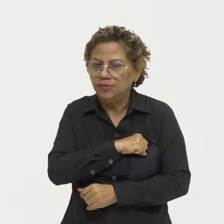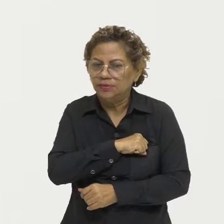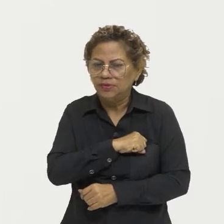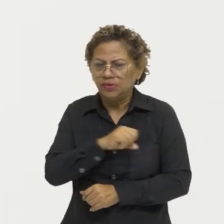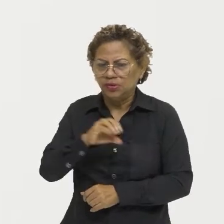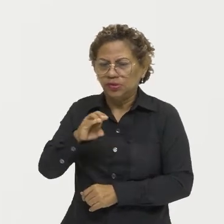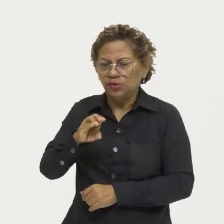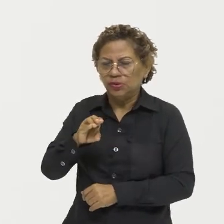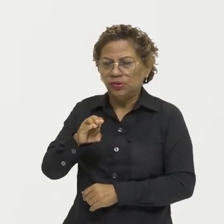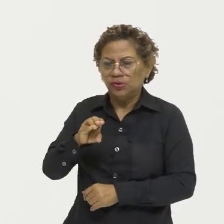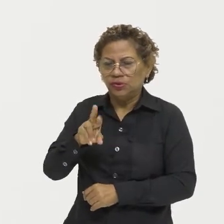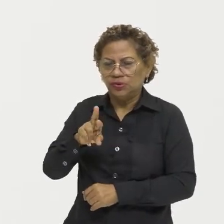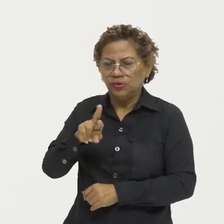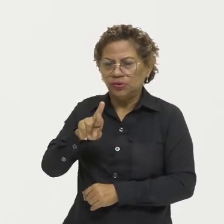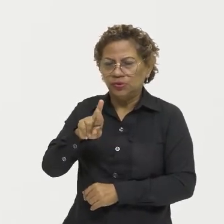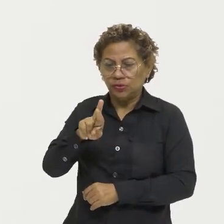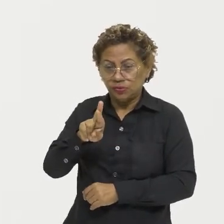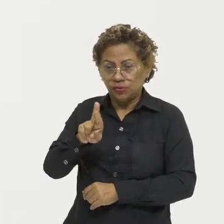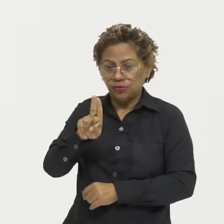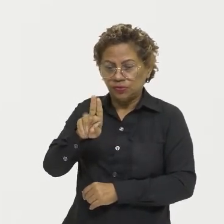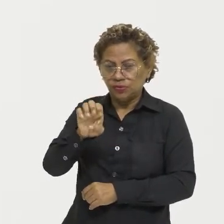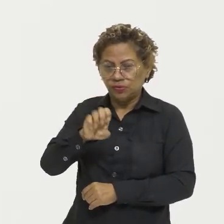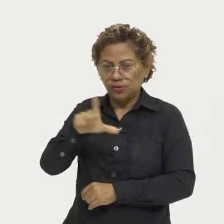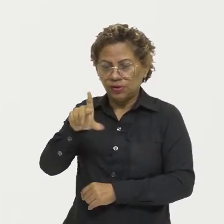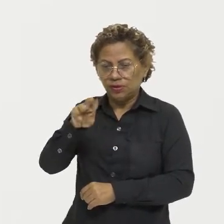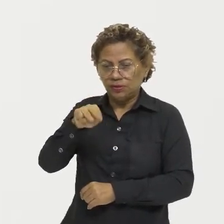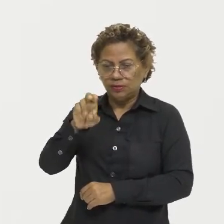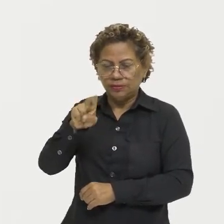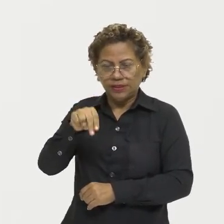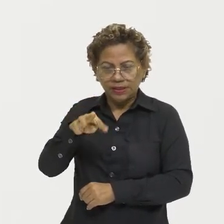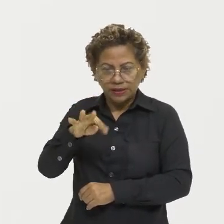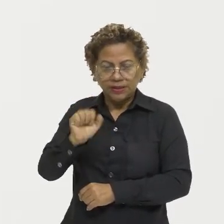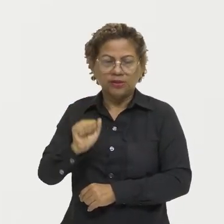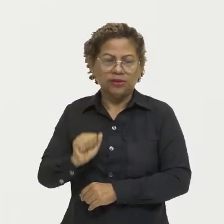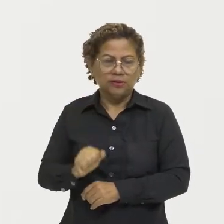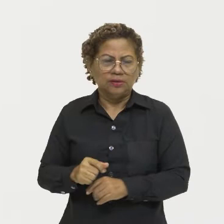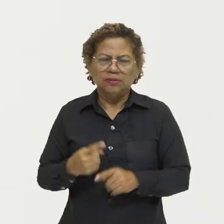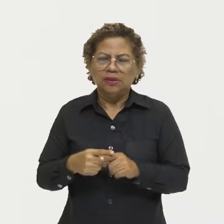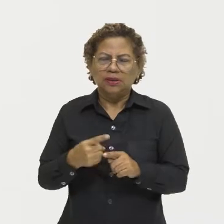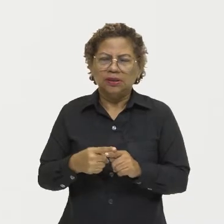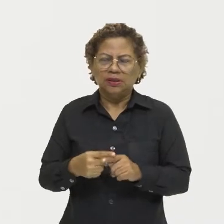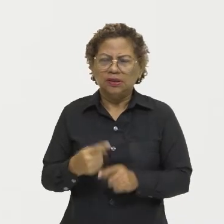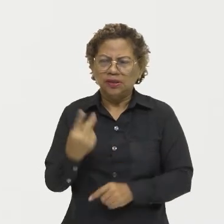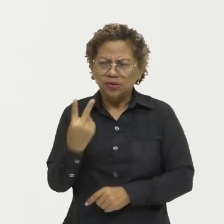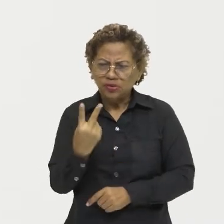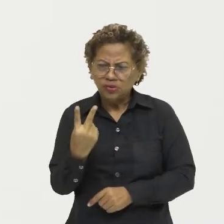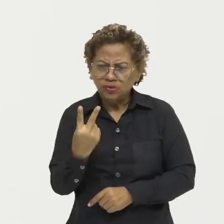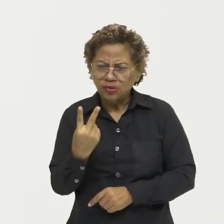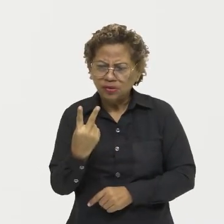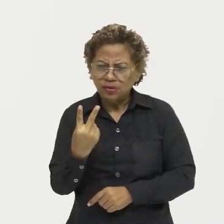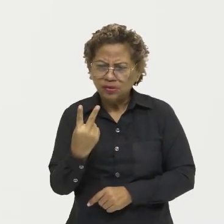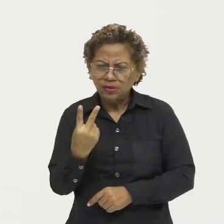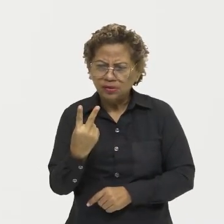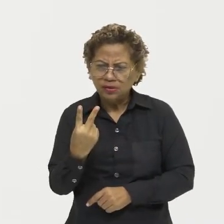eles se veem refletidos um no outro, né? Ele diz, dois amantes que são dois inimigos.